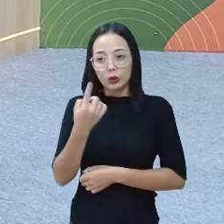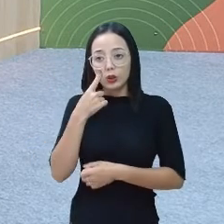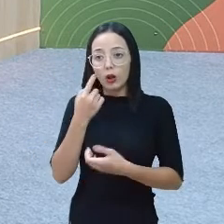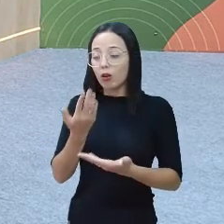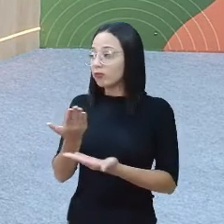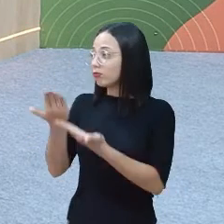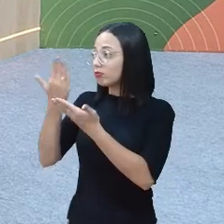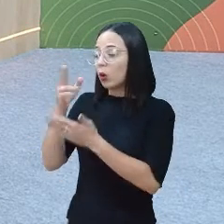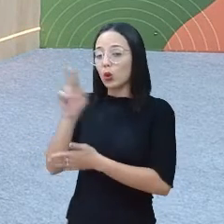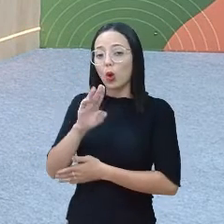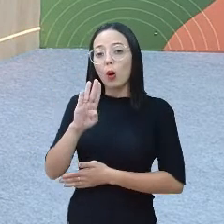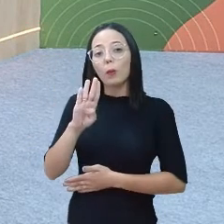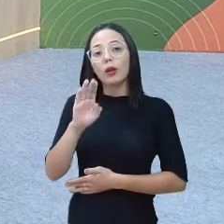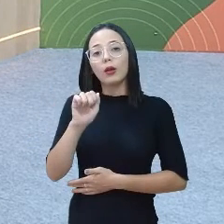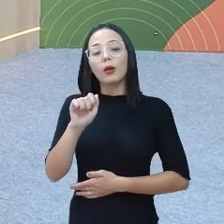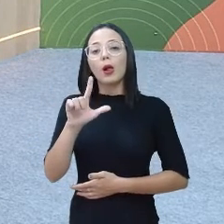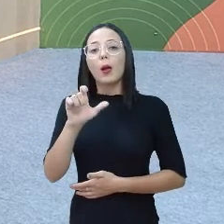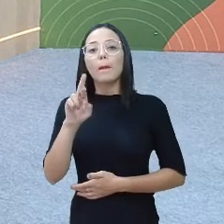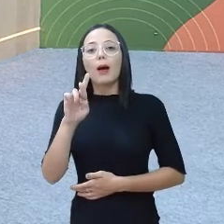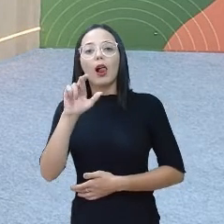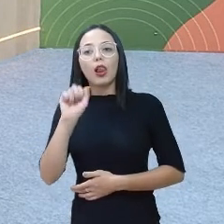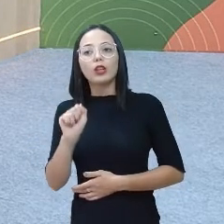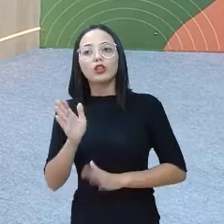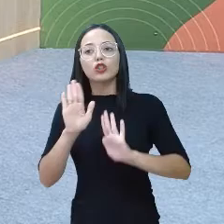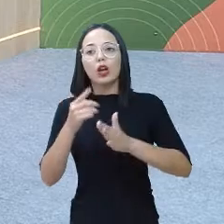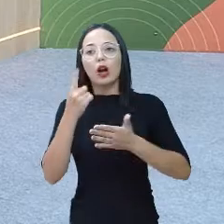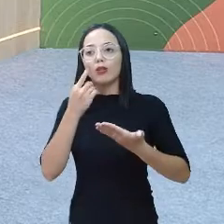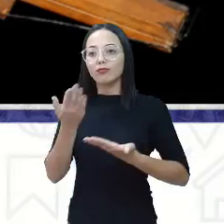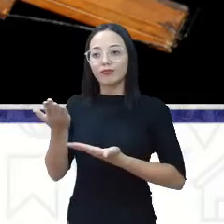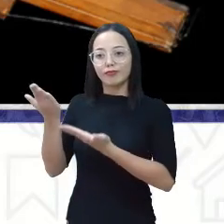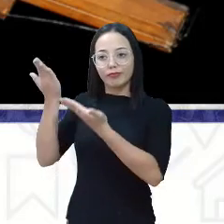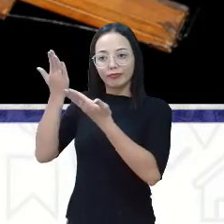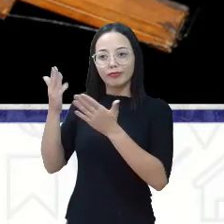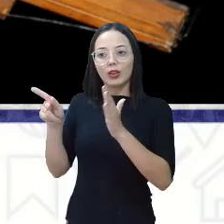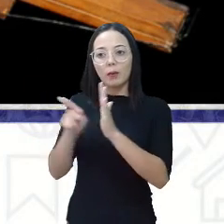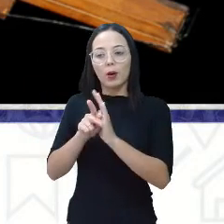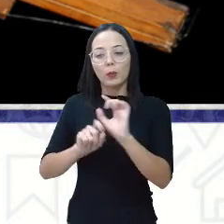uma balestra gigante, né? Então aqui